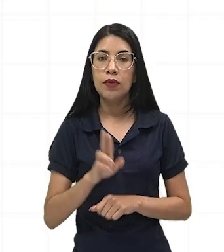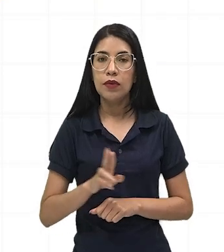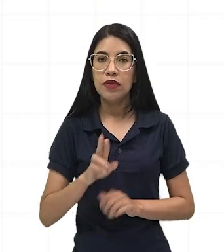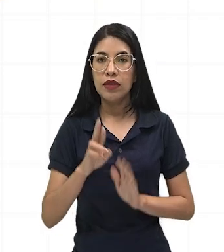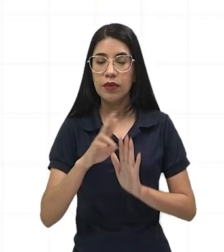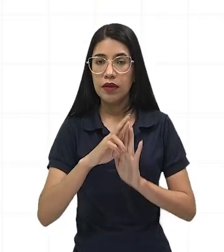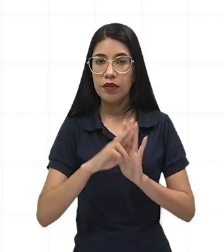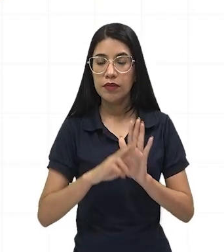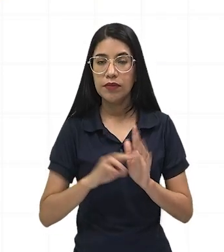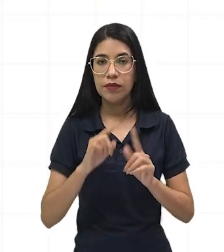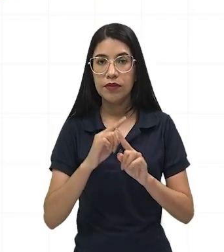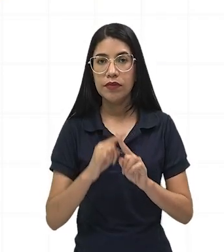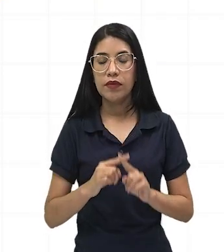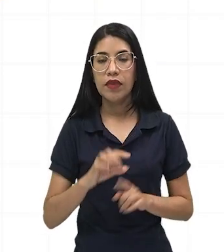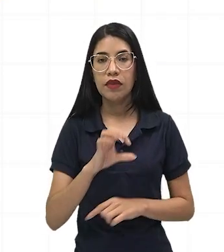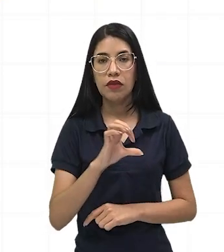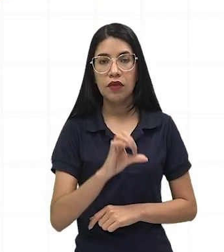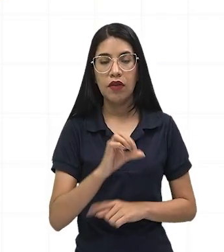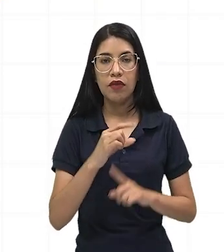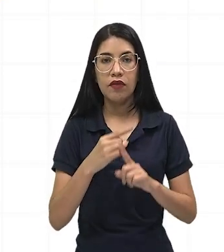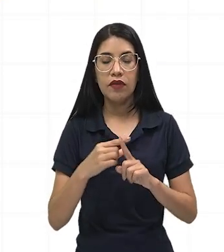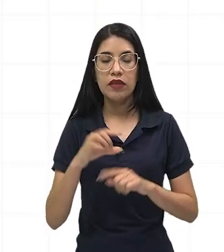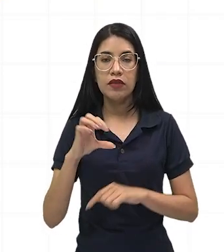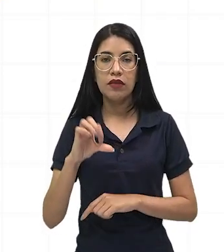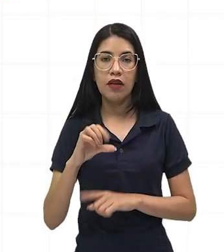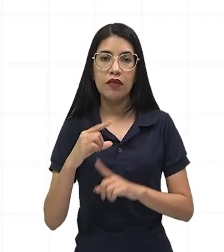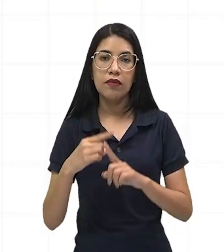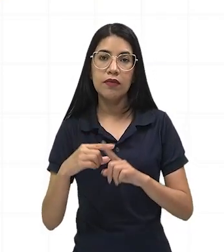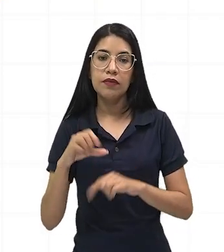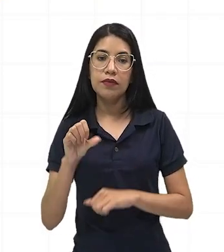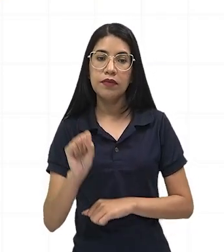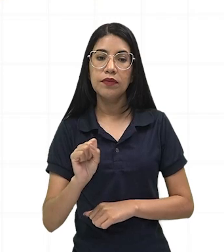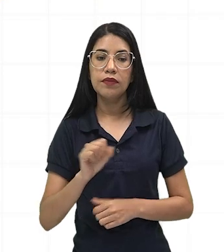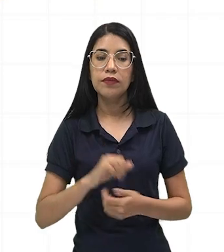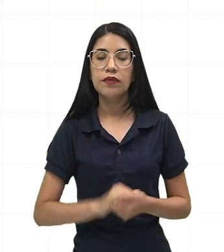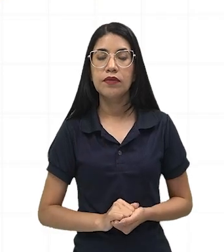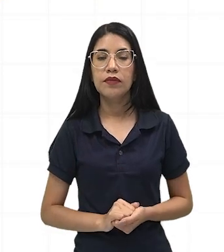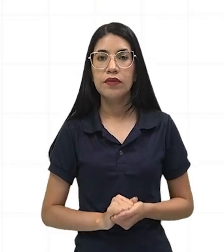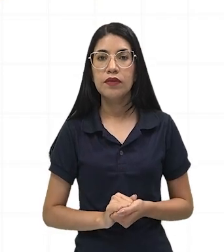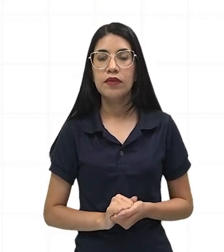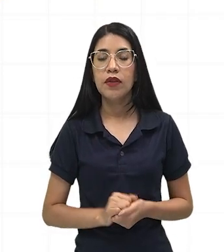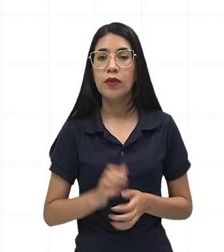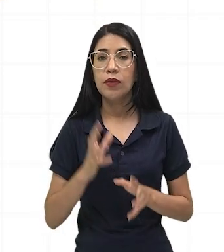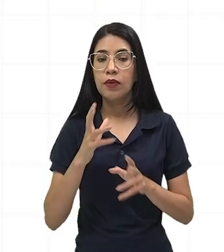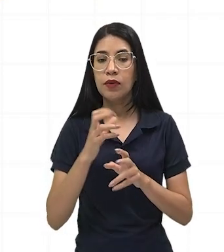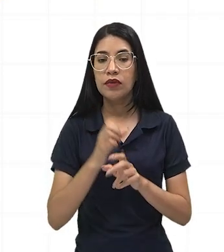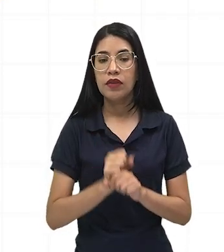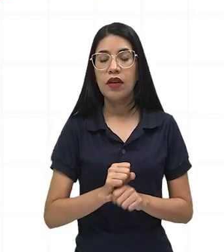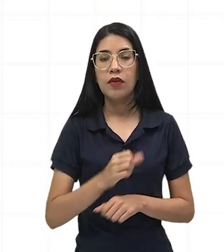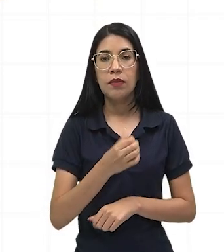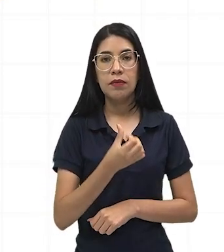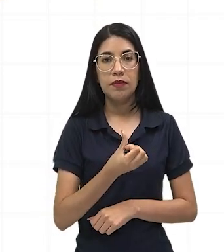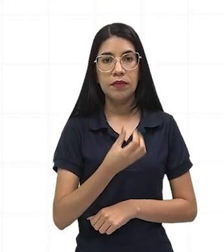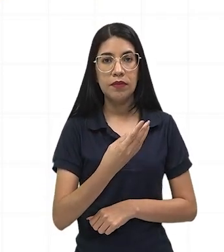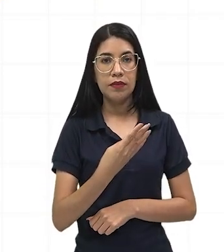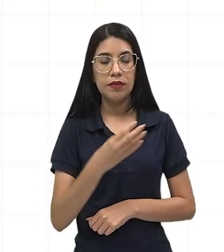multiplicativo, 9 vezes 9 e vezes 8. Então, olha quantos números aqui eu